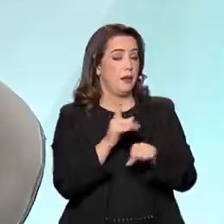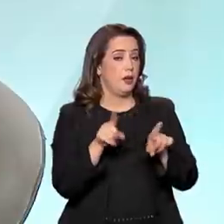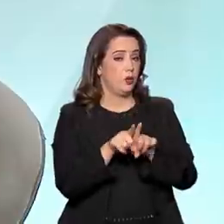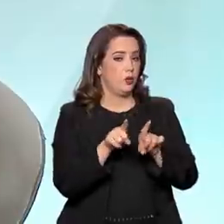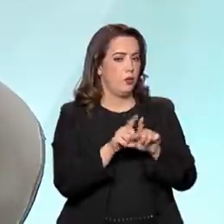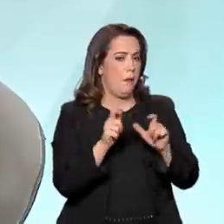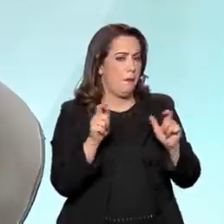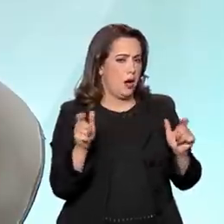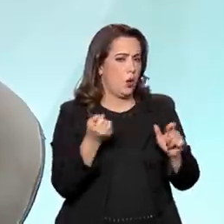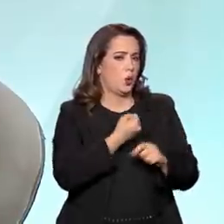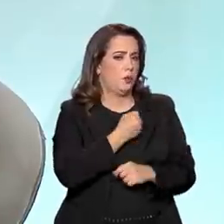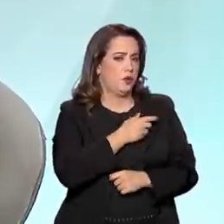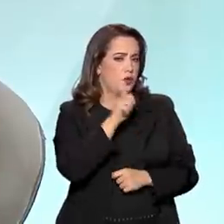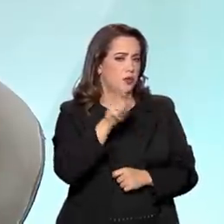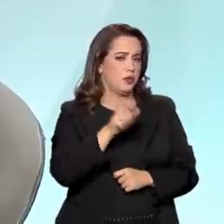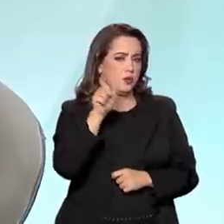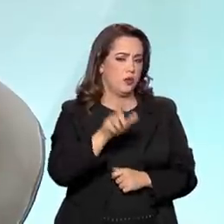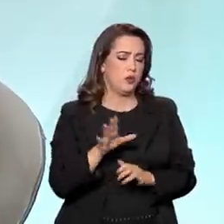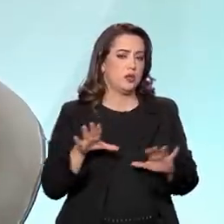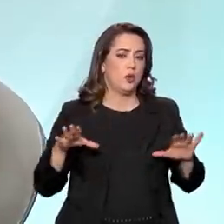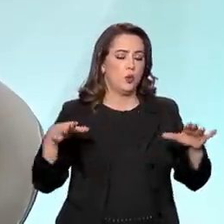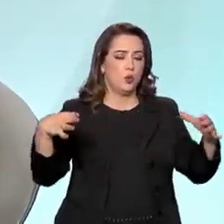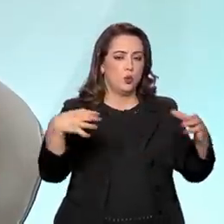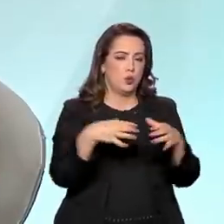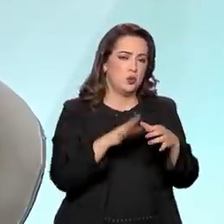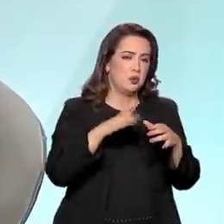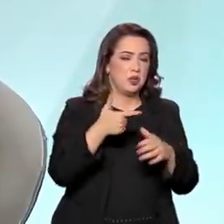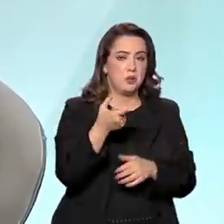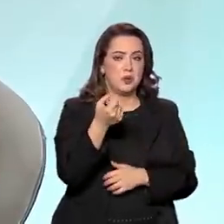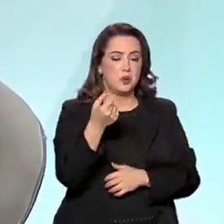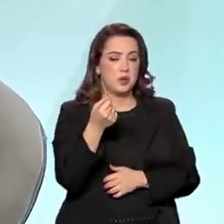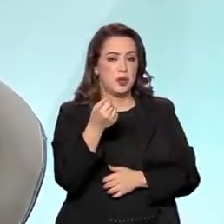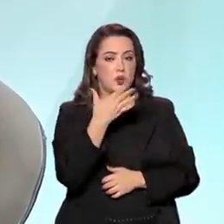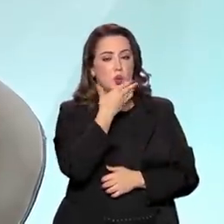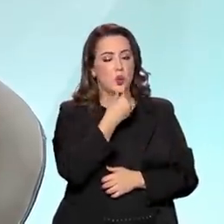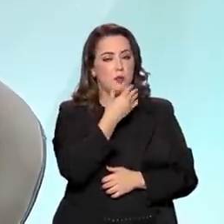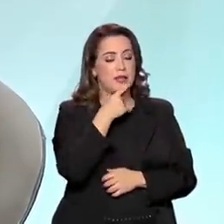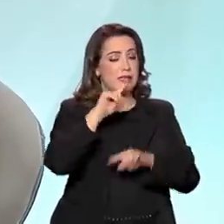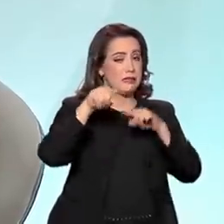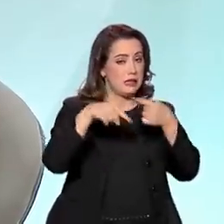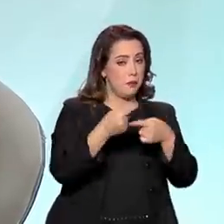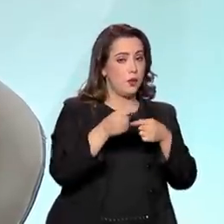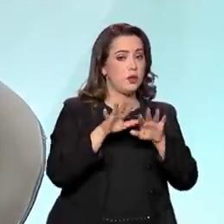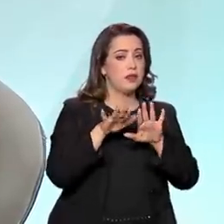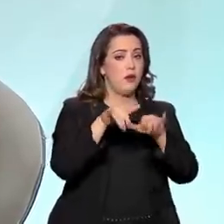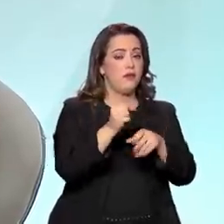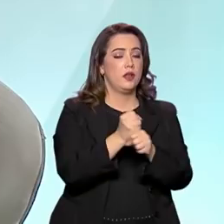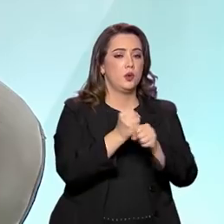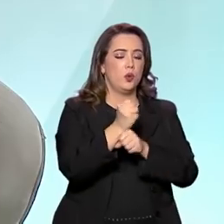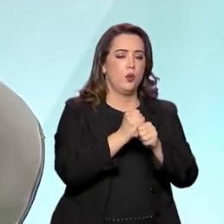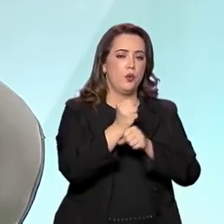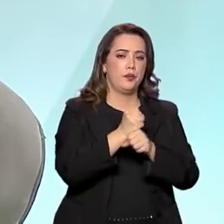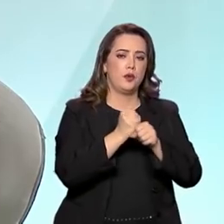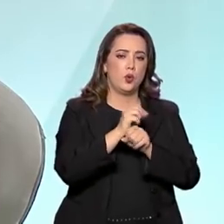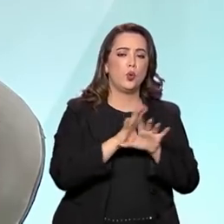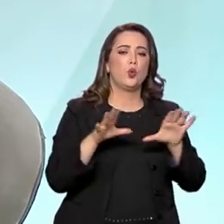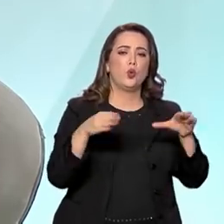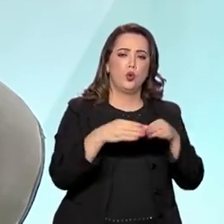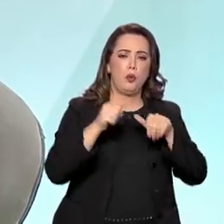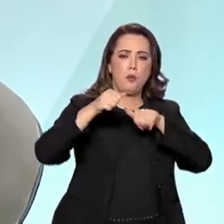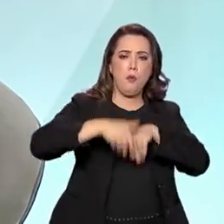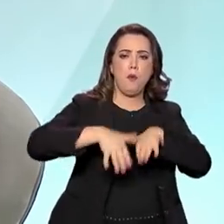uma fração Um pouco maior que ser uma companhia que entorno é de 200 homens e depois o final do ano ele vai para adestramento de